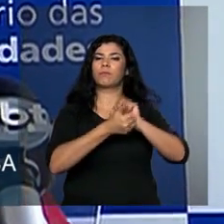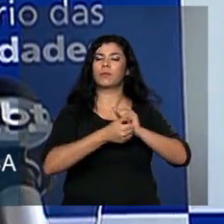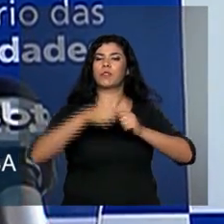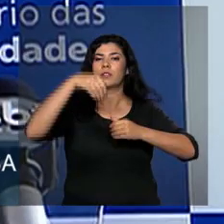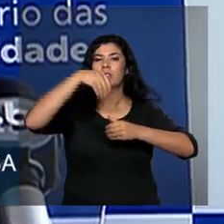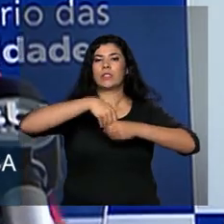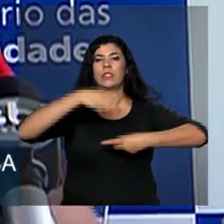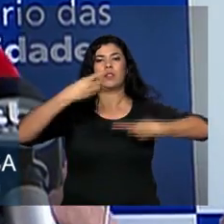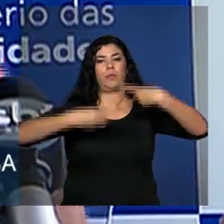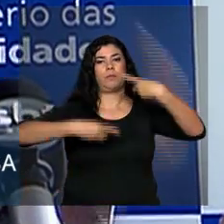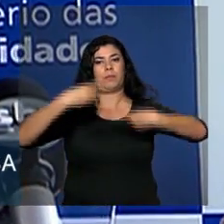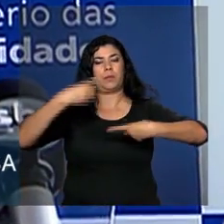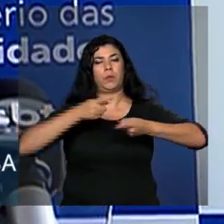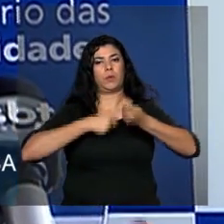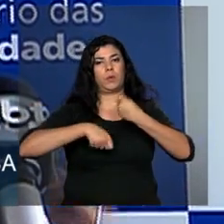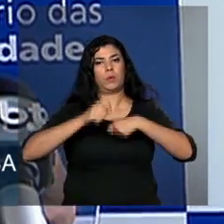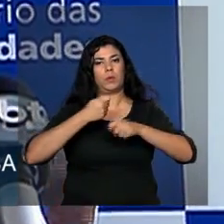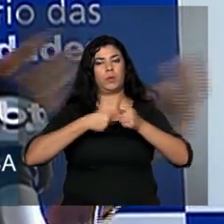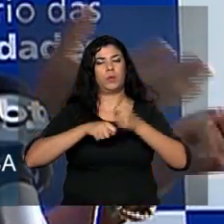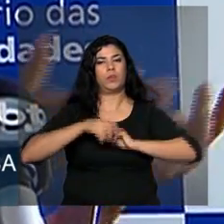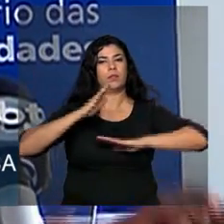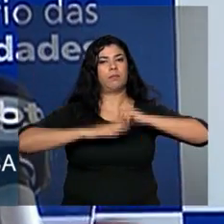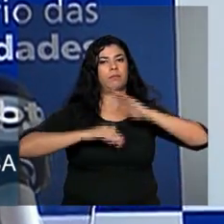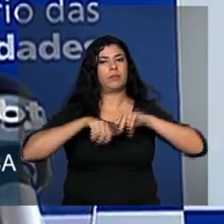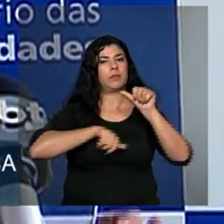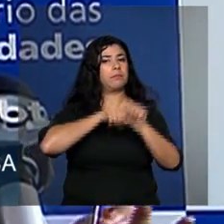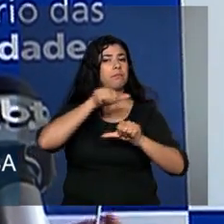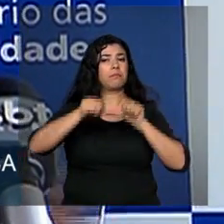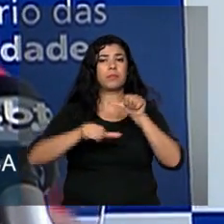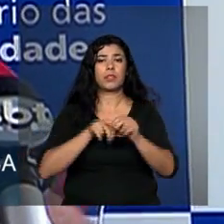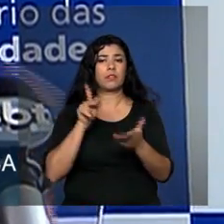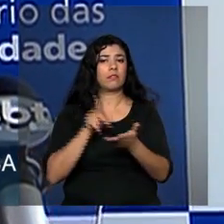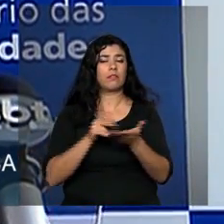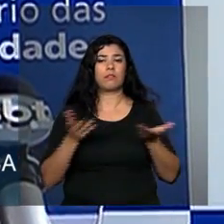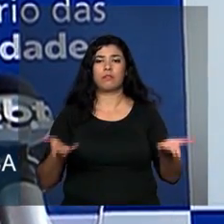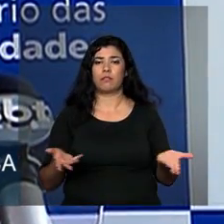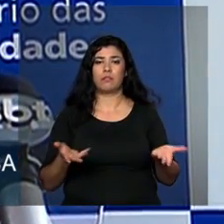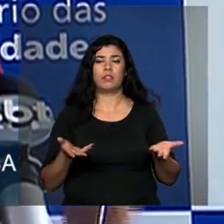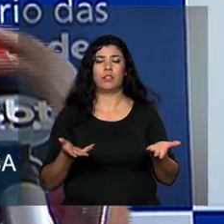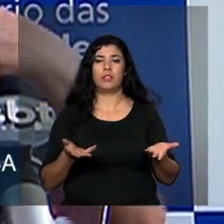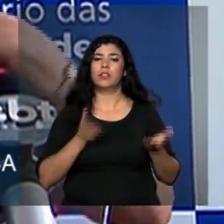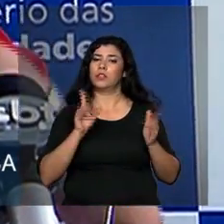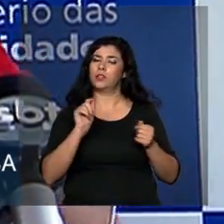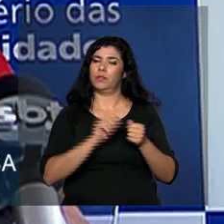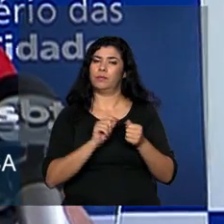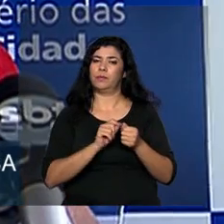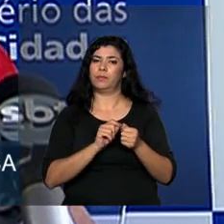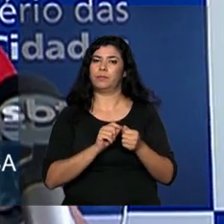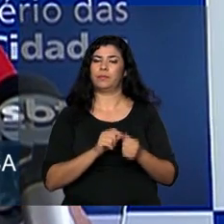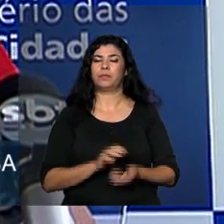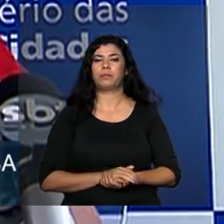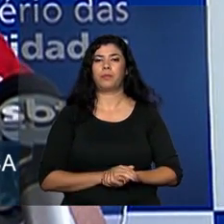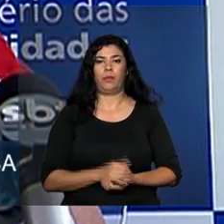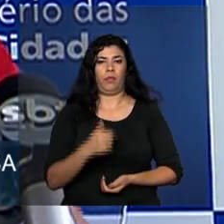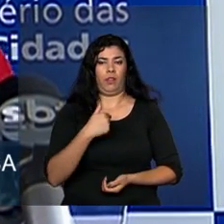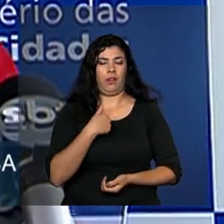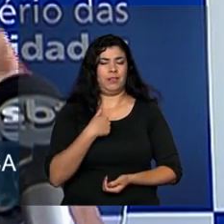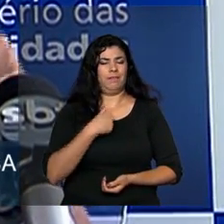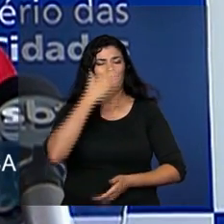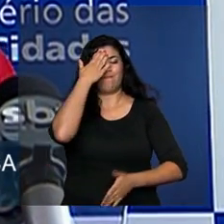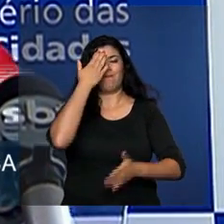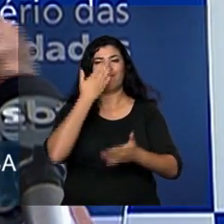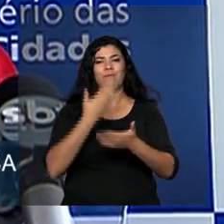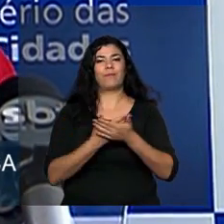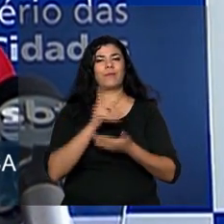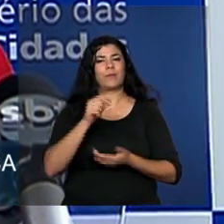política econômica, toda a sua ação, a mudanças da realidade. Nós estamos fazendo isso. Eu tenho certeza